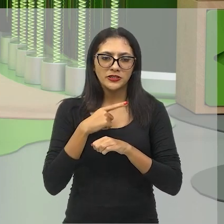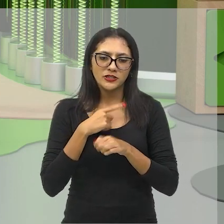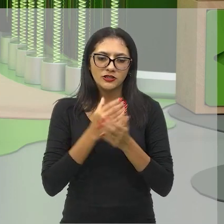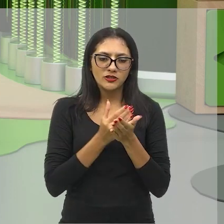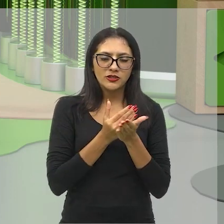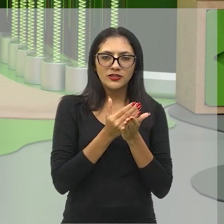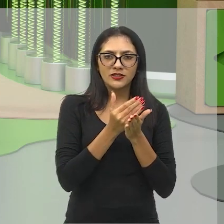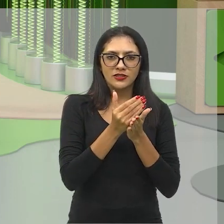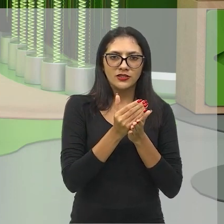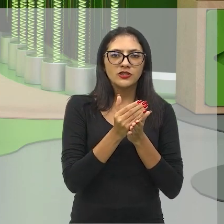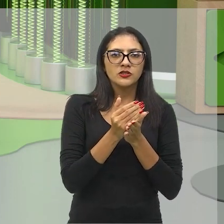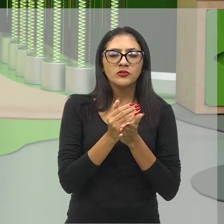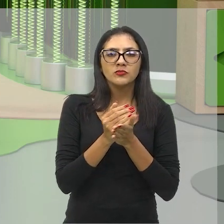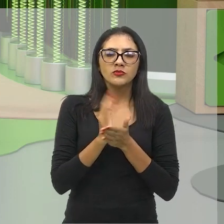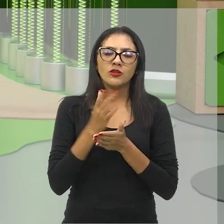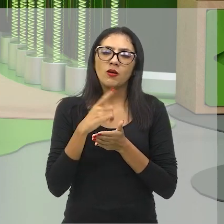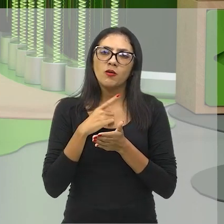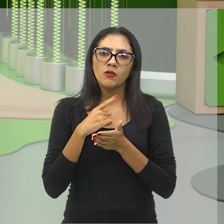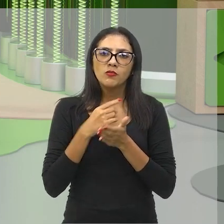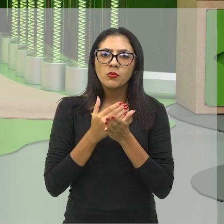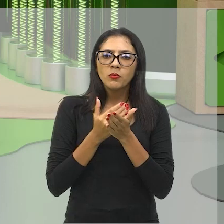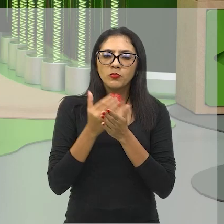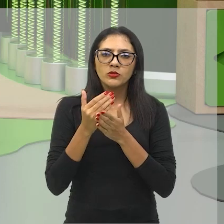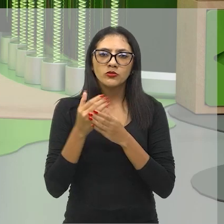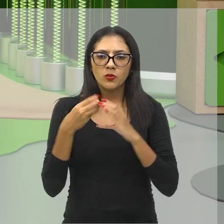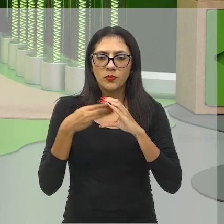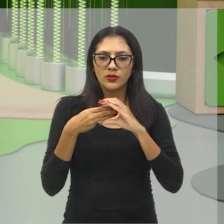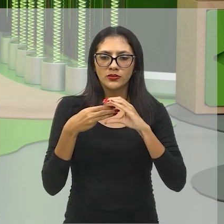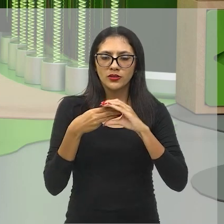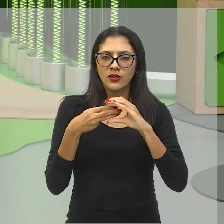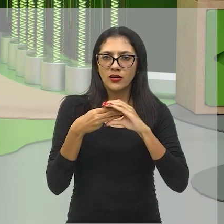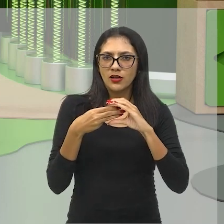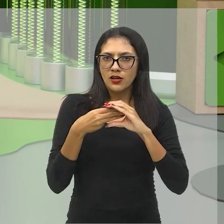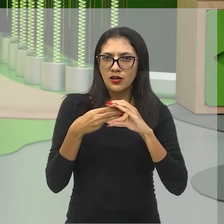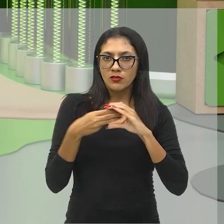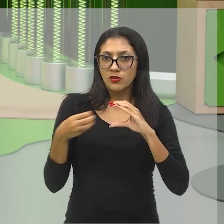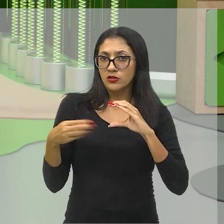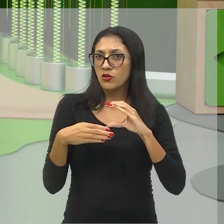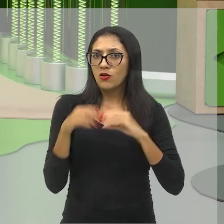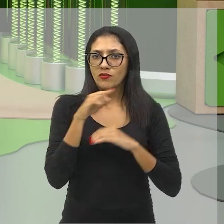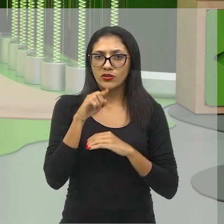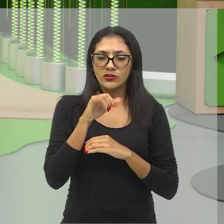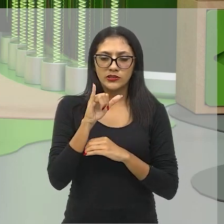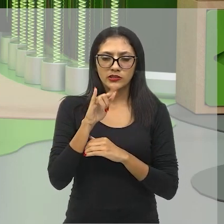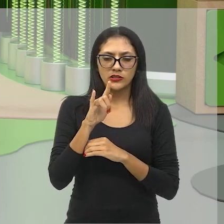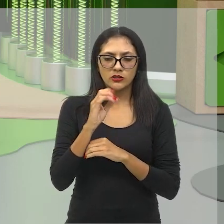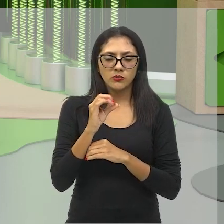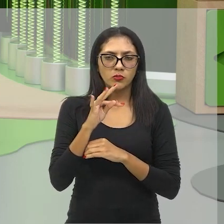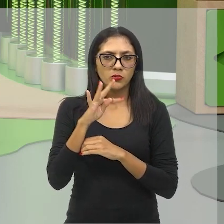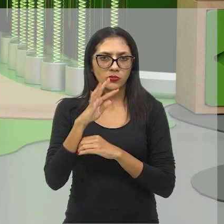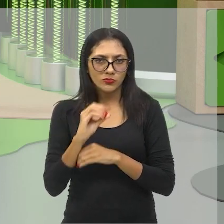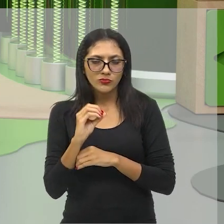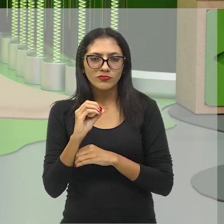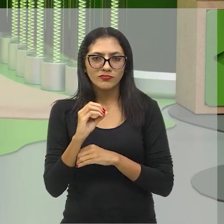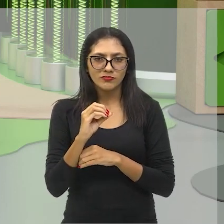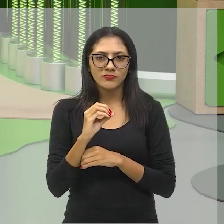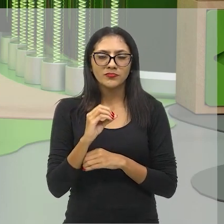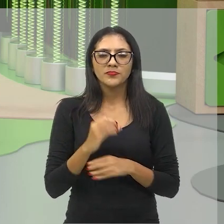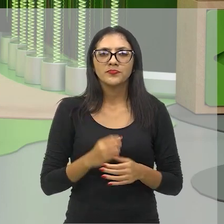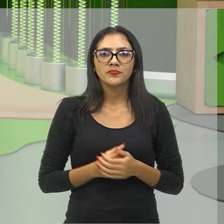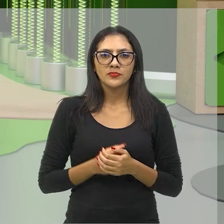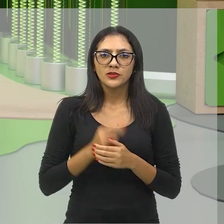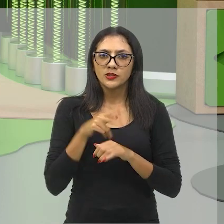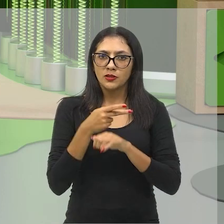fertilização, vai ser gerada uma célula, que é o chamado zigoto, né, como a gente já observou também. Então, a partir